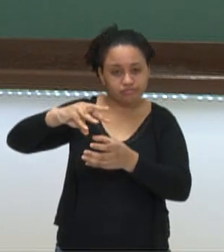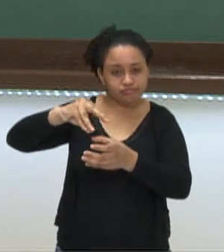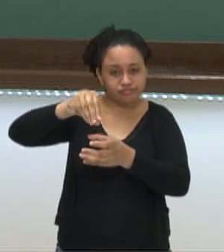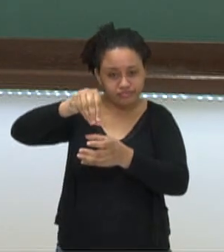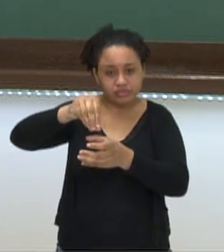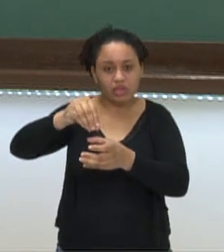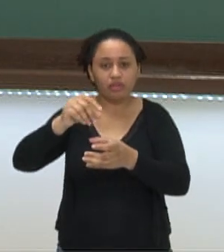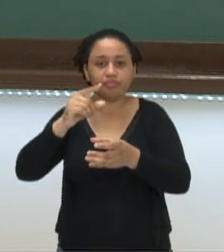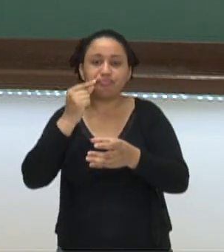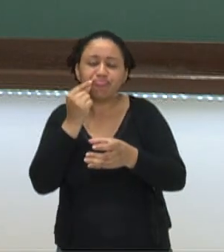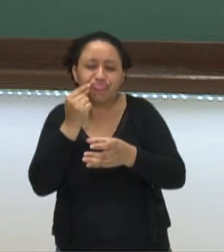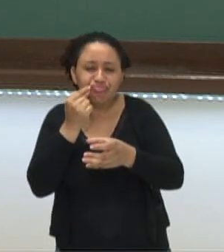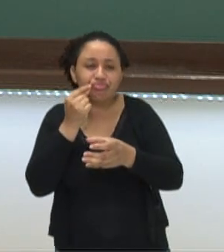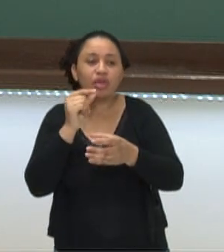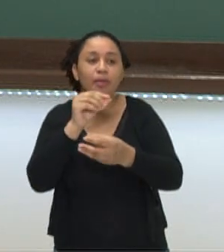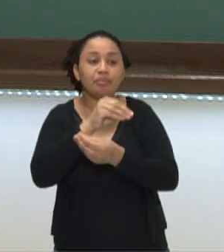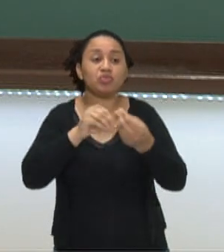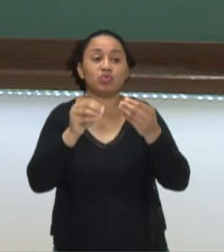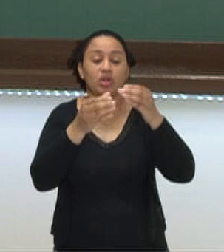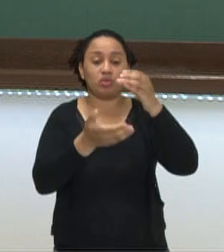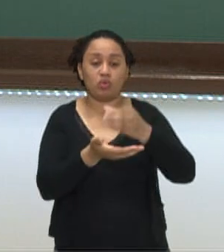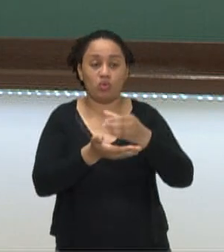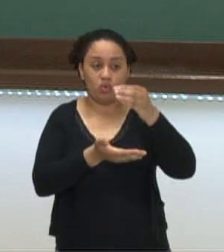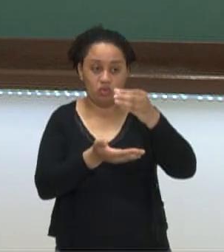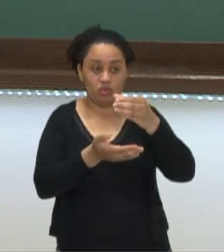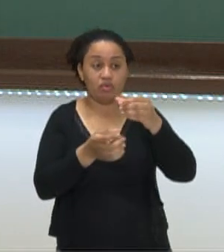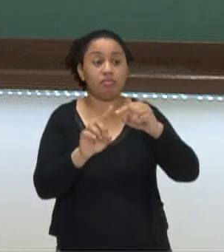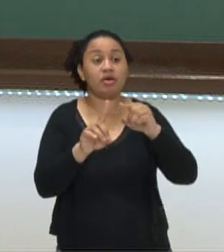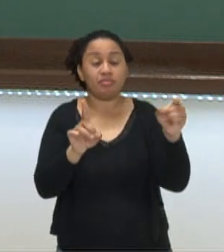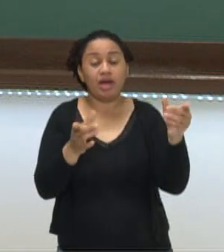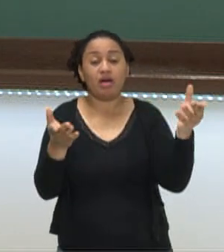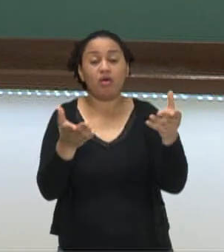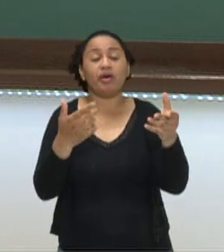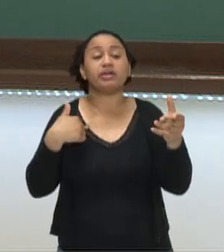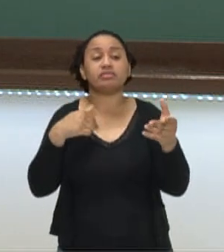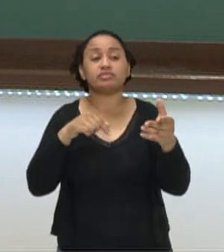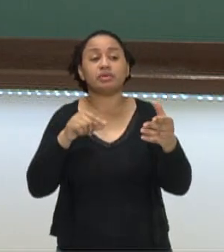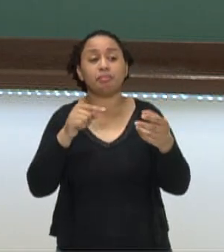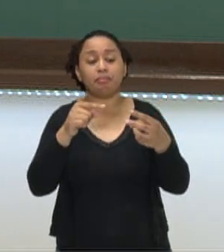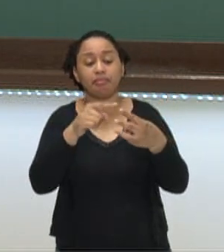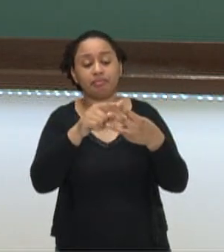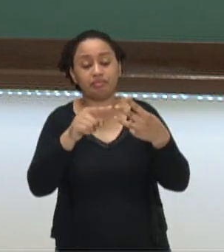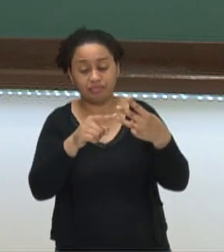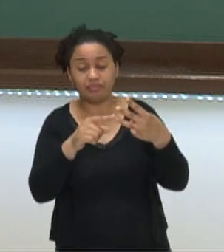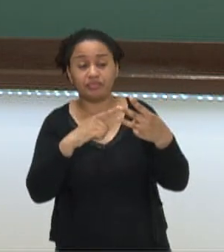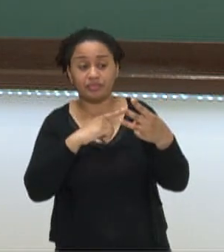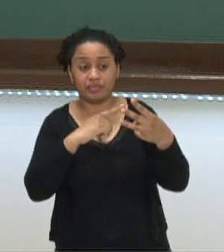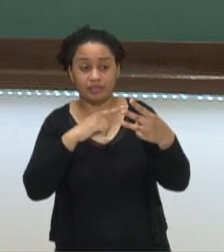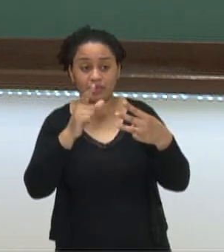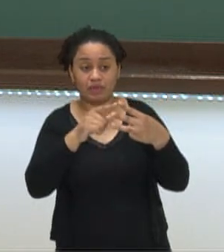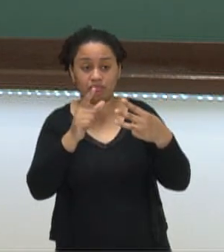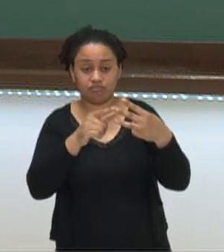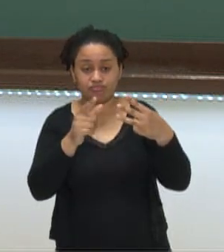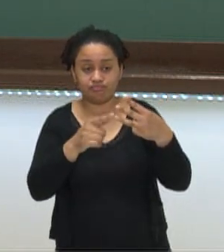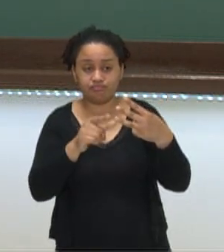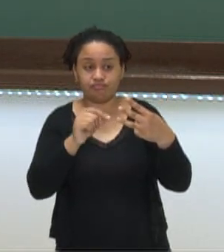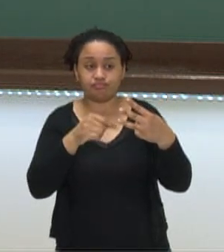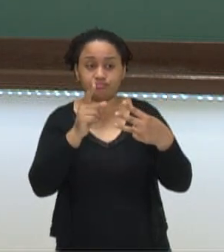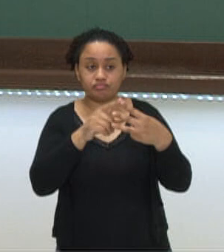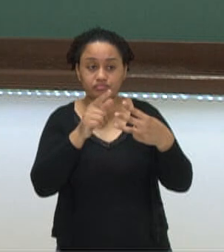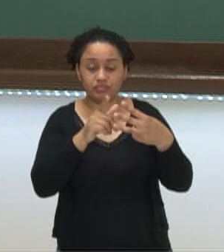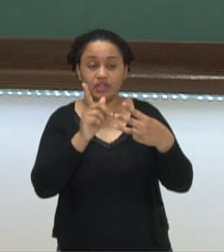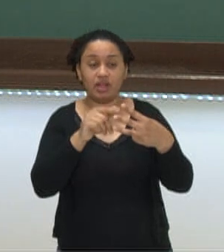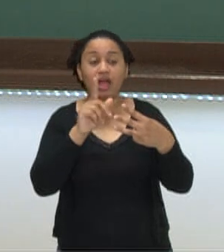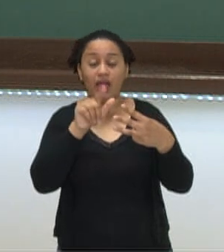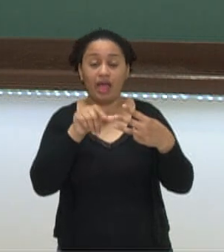tá? Misturados num copo. Agora, sobre isso, analise essas 3 afirmativas aqui. A